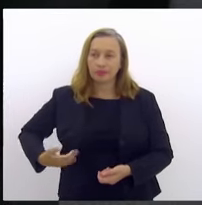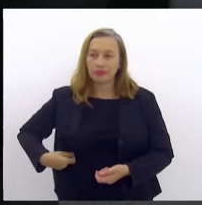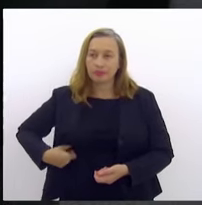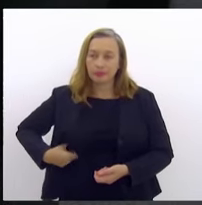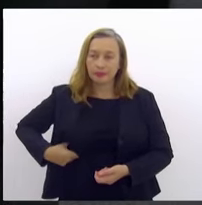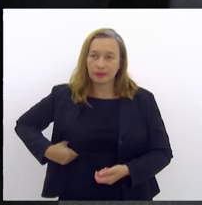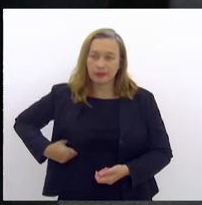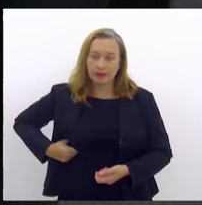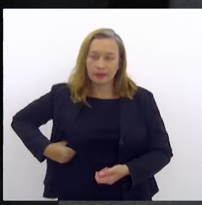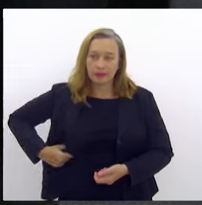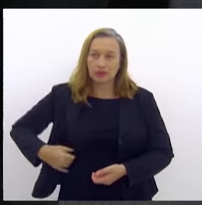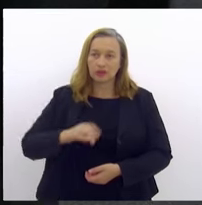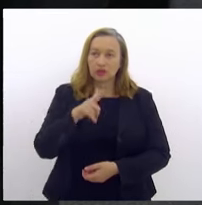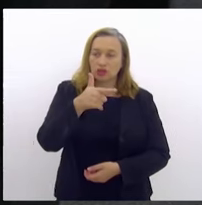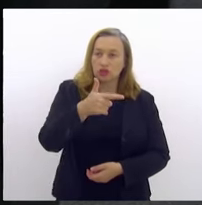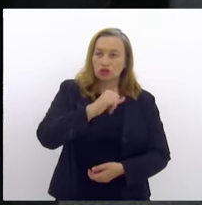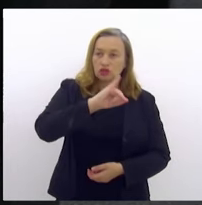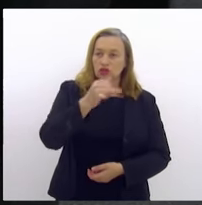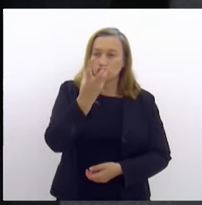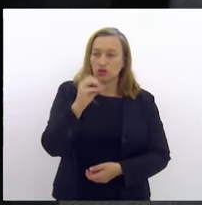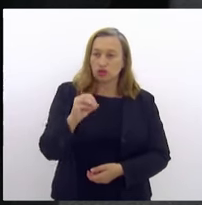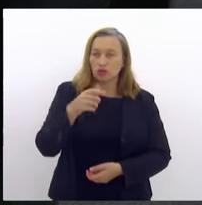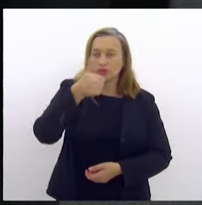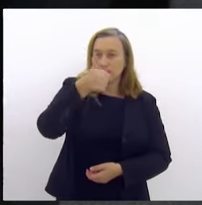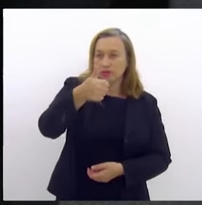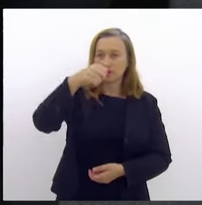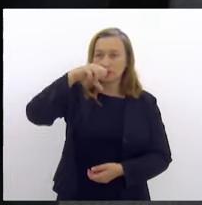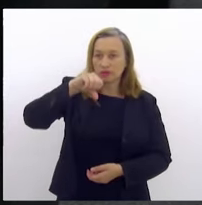de julho de